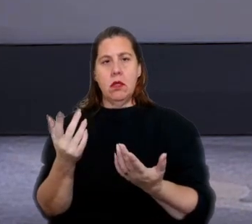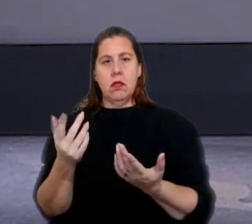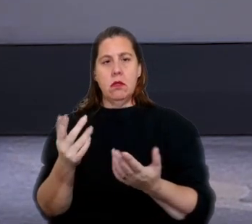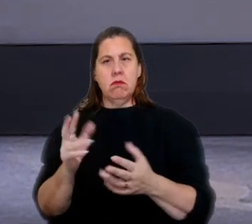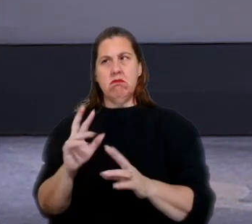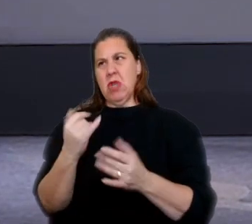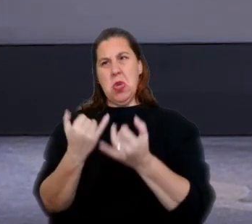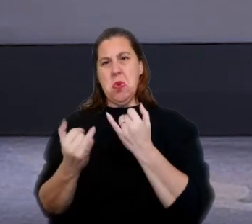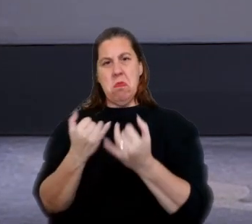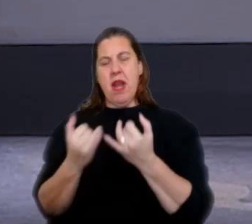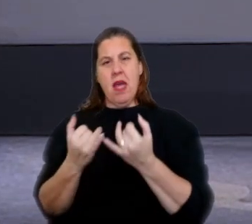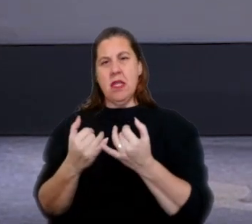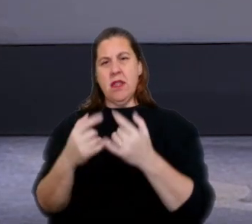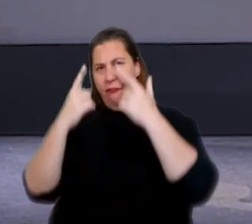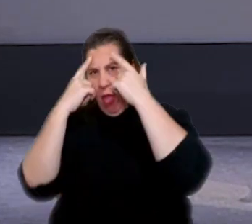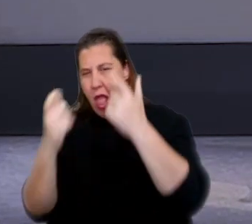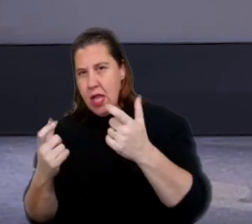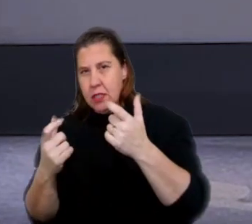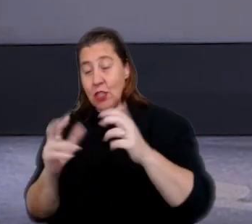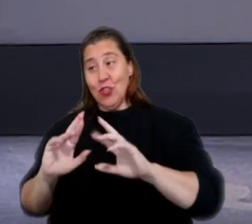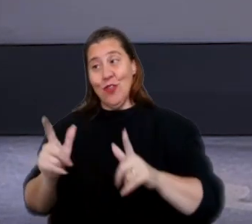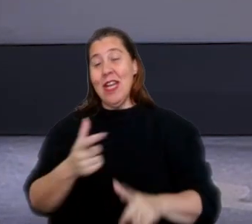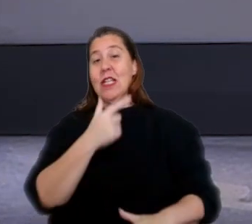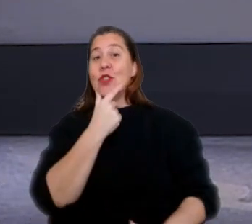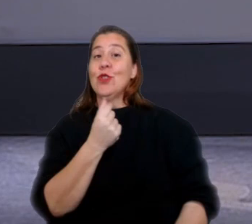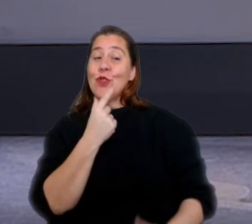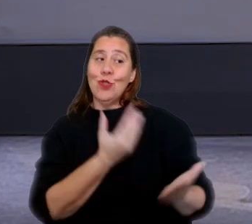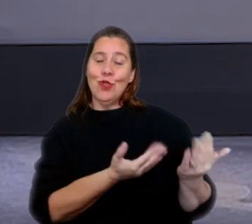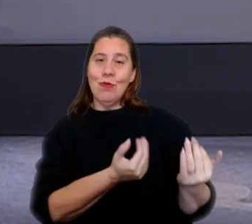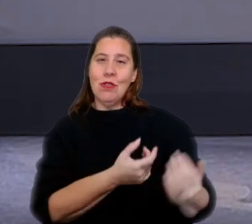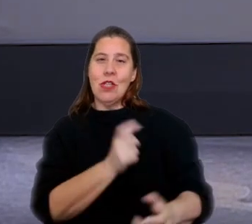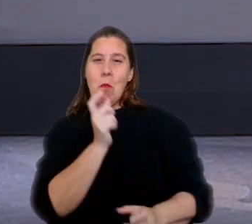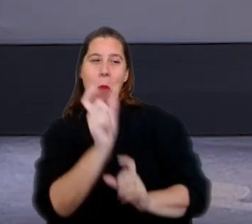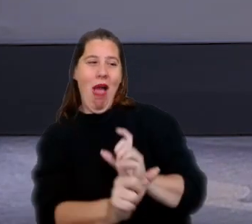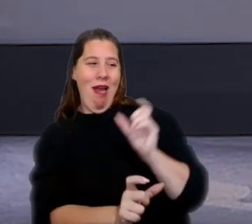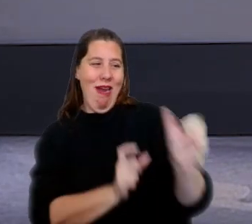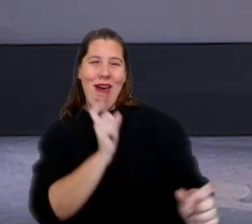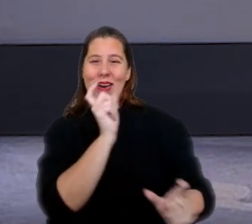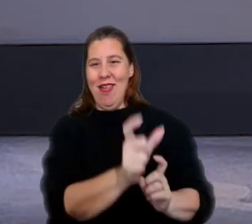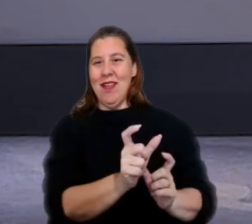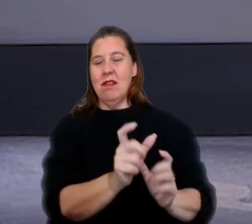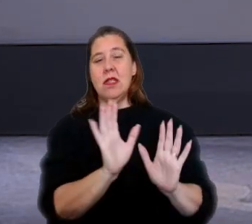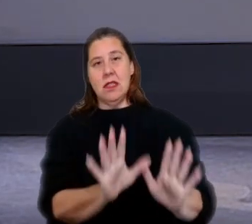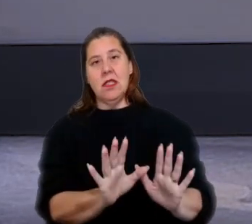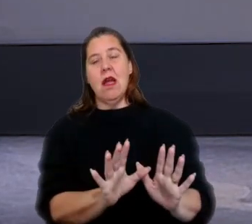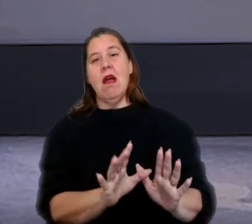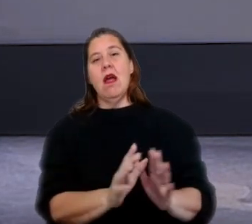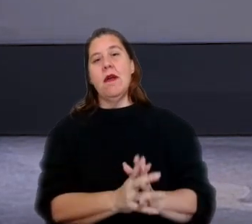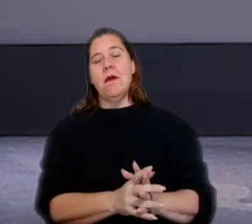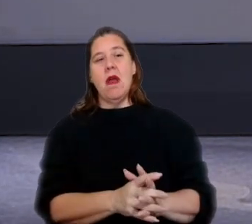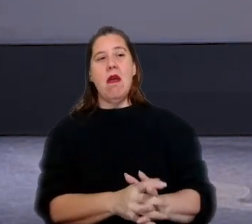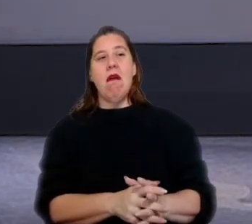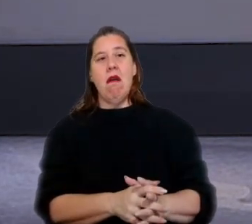ela não parece adotar um tom agressivo, diferente dos meninos que, enfim, usam palavras que de fato machucam,